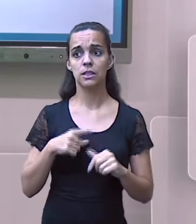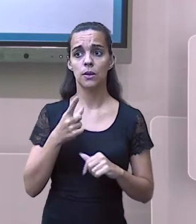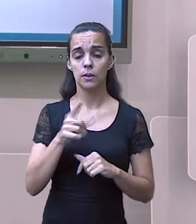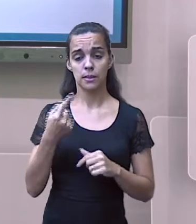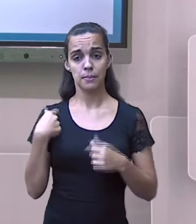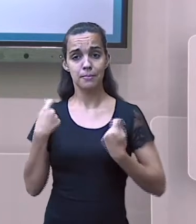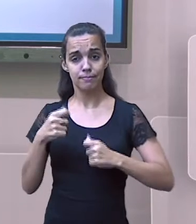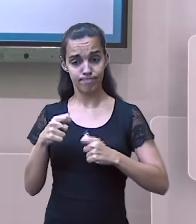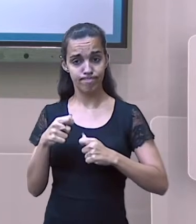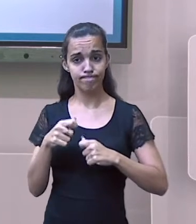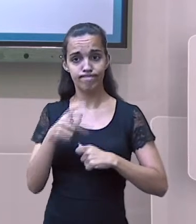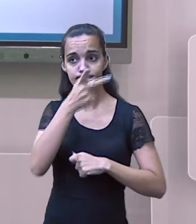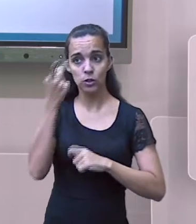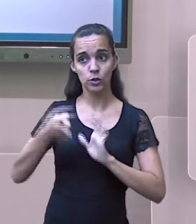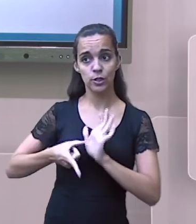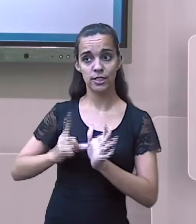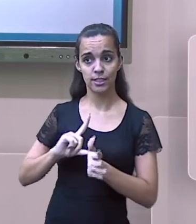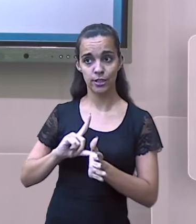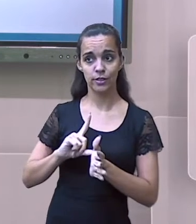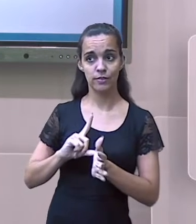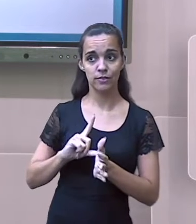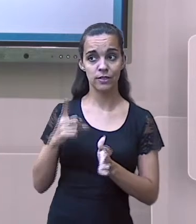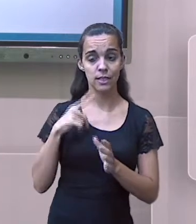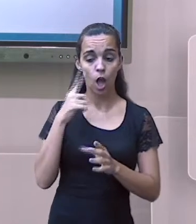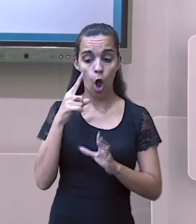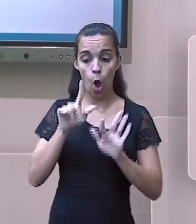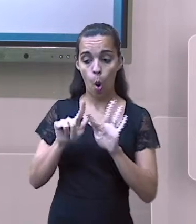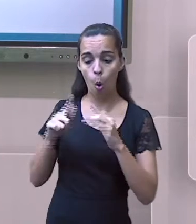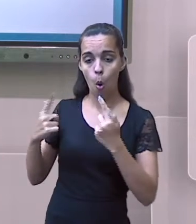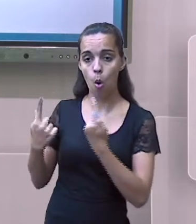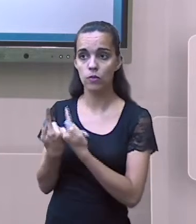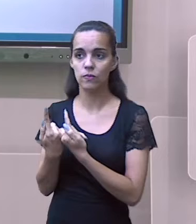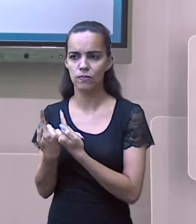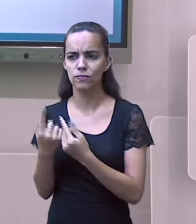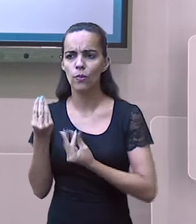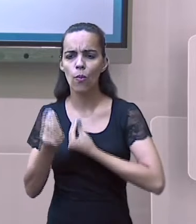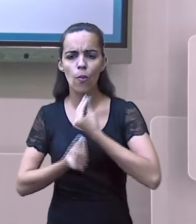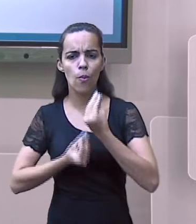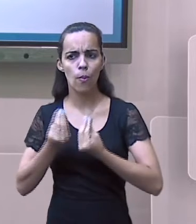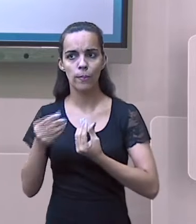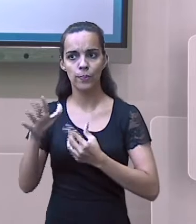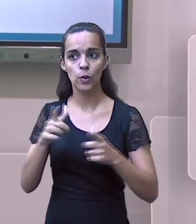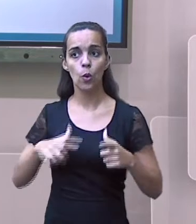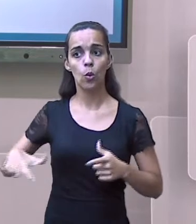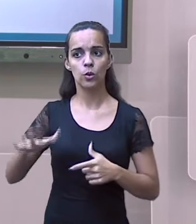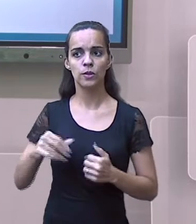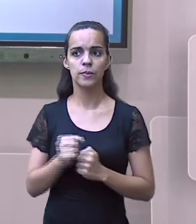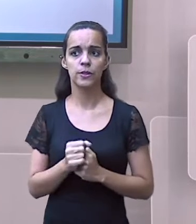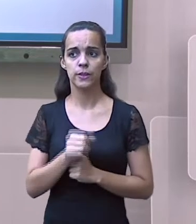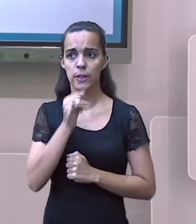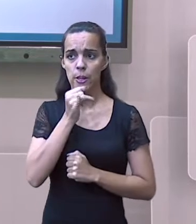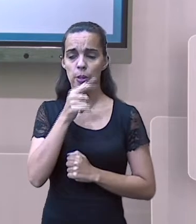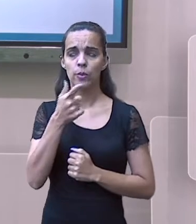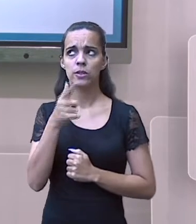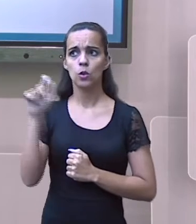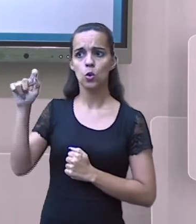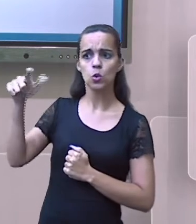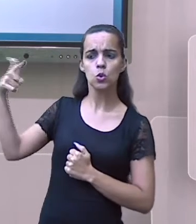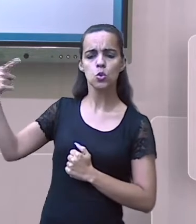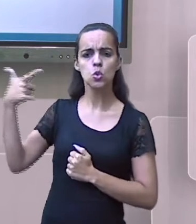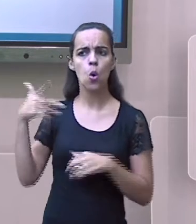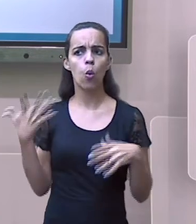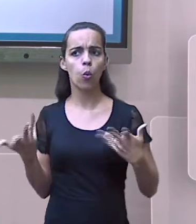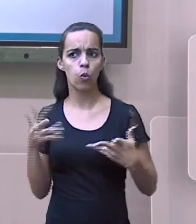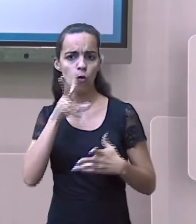levar em consideração as características geográficas de cada lugar. por exemplo, como o tipo de solo,